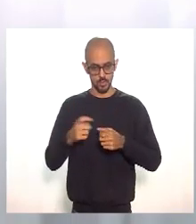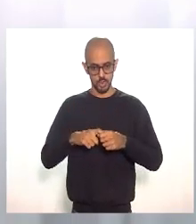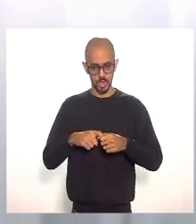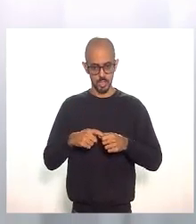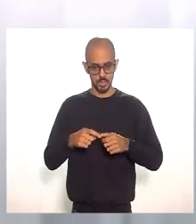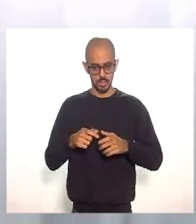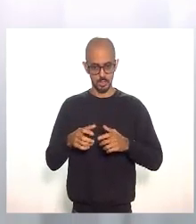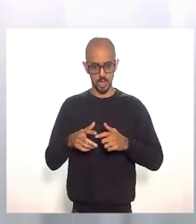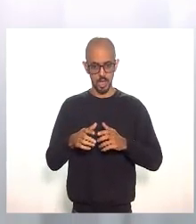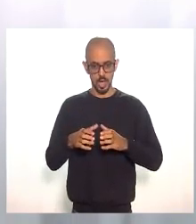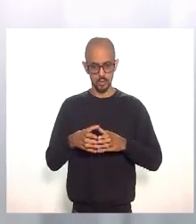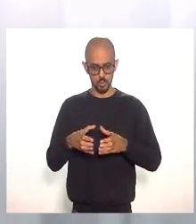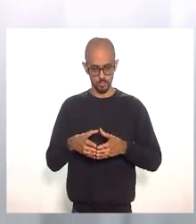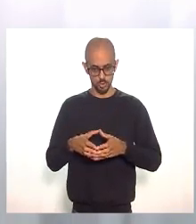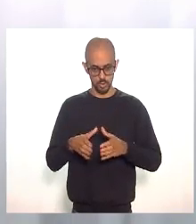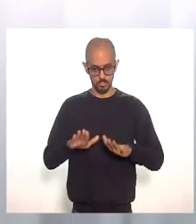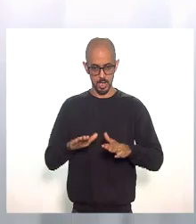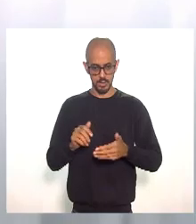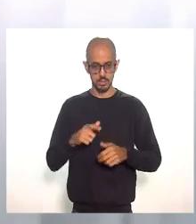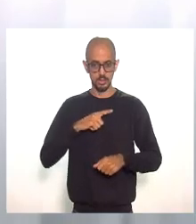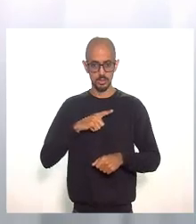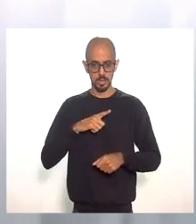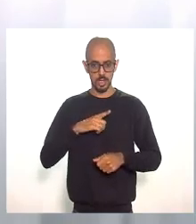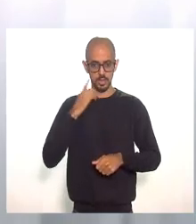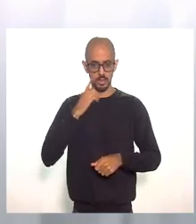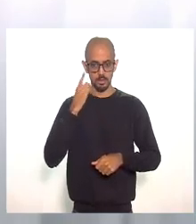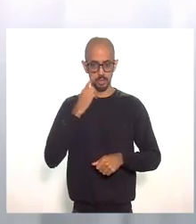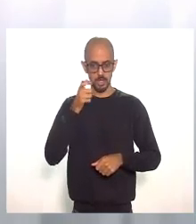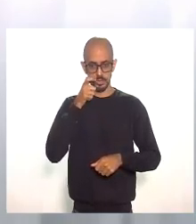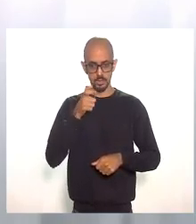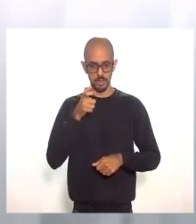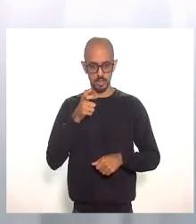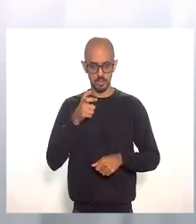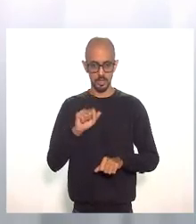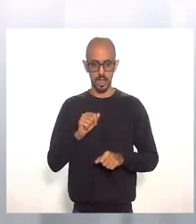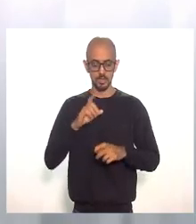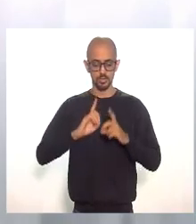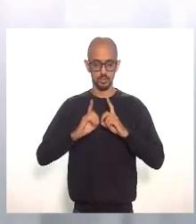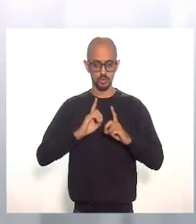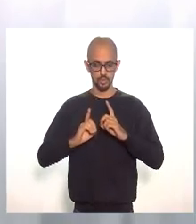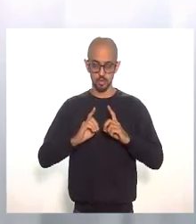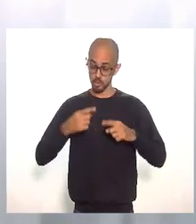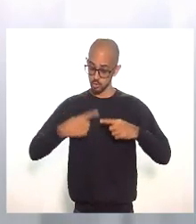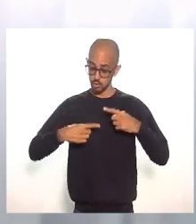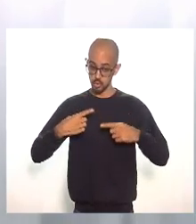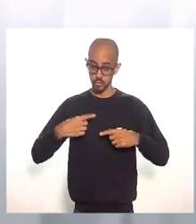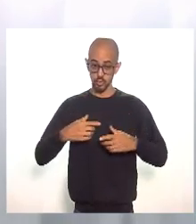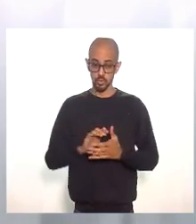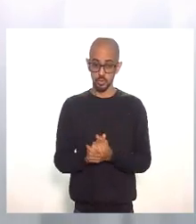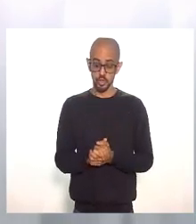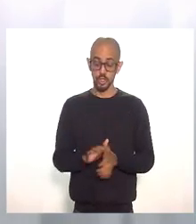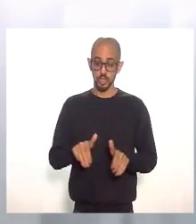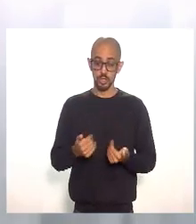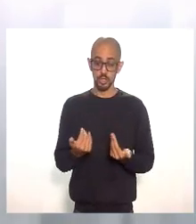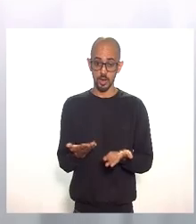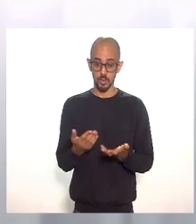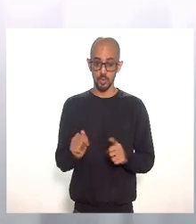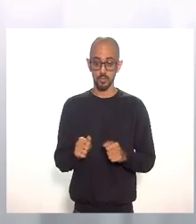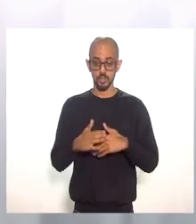a discussão, mas tem deputados aqui ainda interessados em discutir o projeto. Chama os trabalhos à ordem